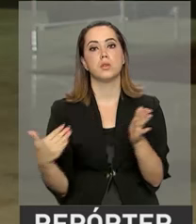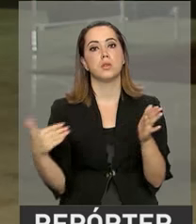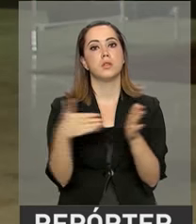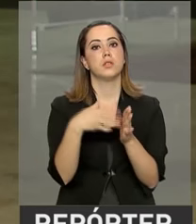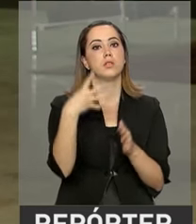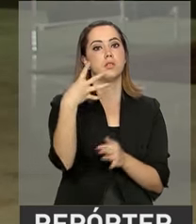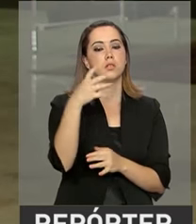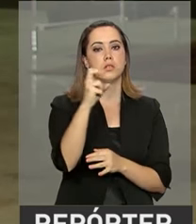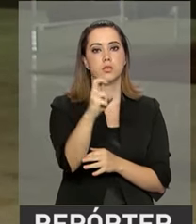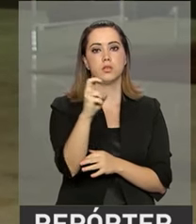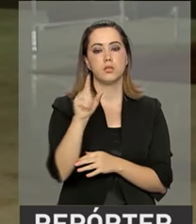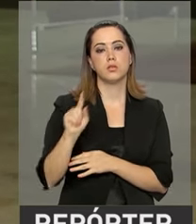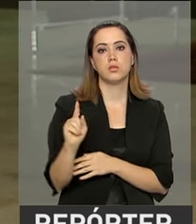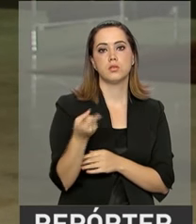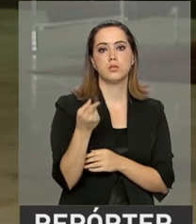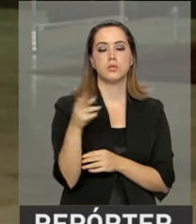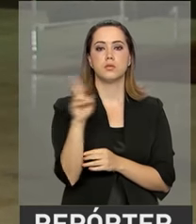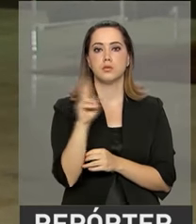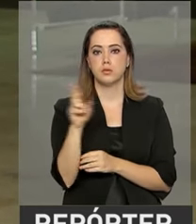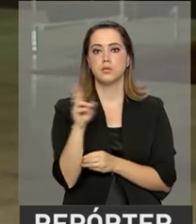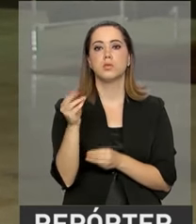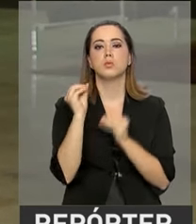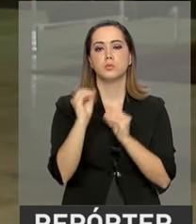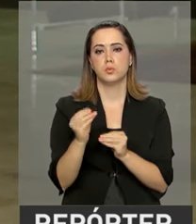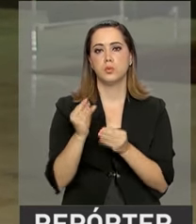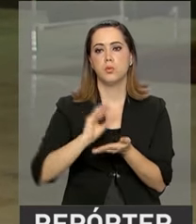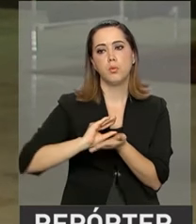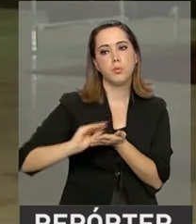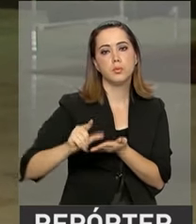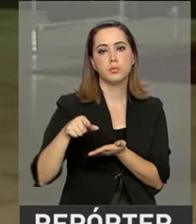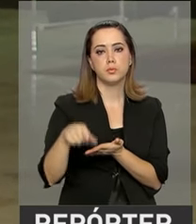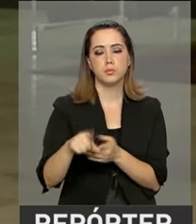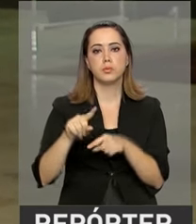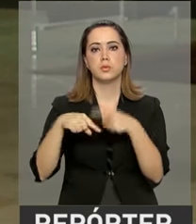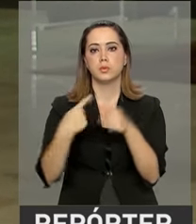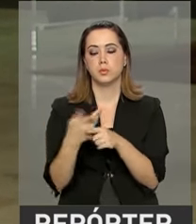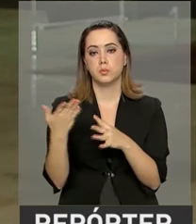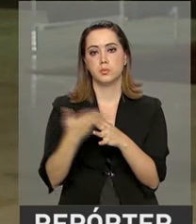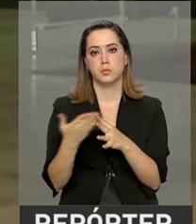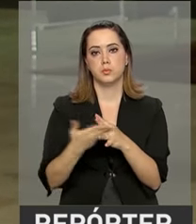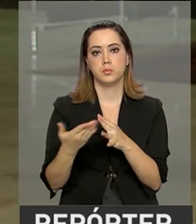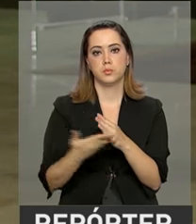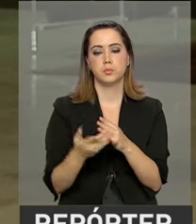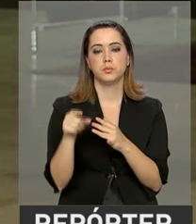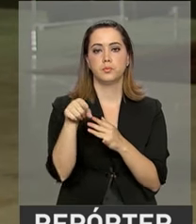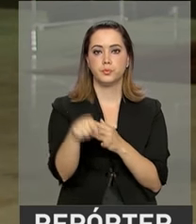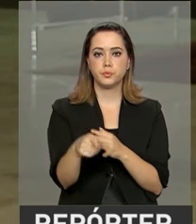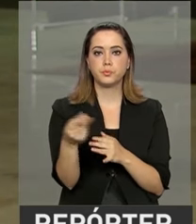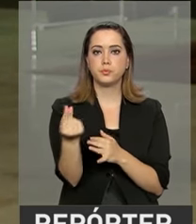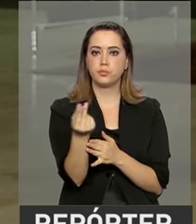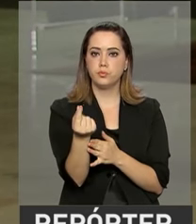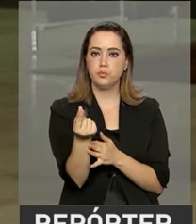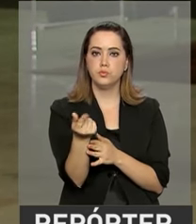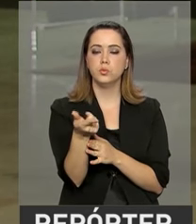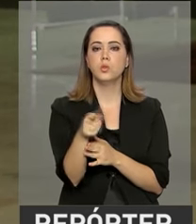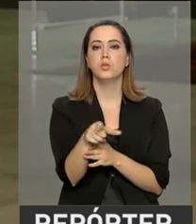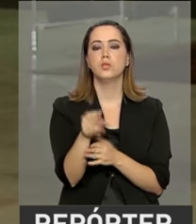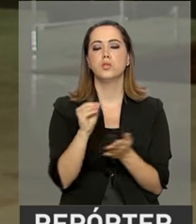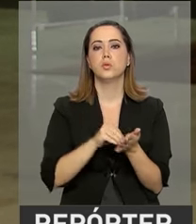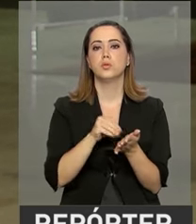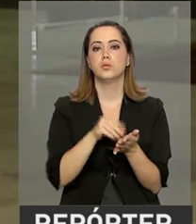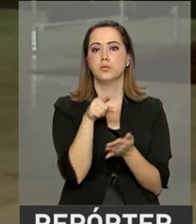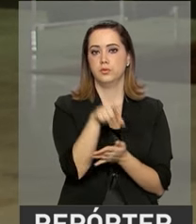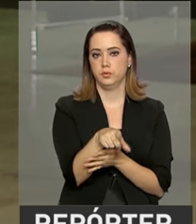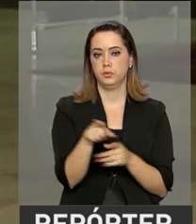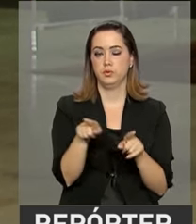45.000 no valor do imóvel e pode financiar o valor restante. Para esta faixa de renda também estão garantidos